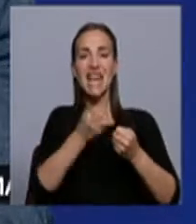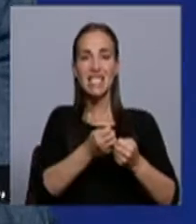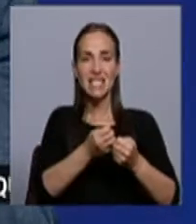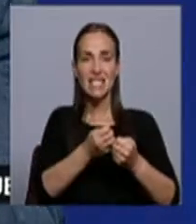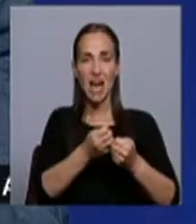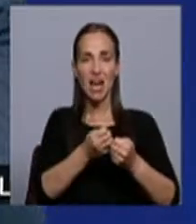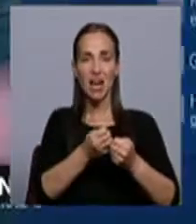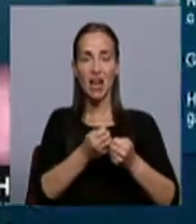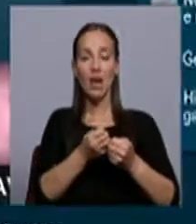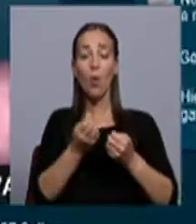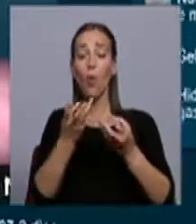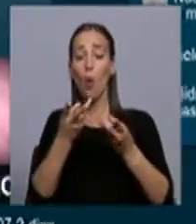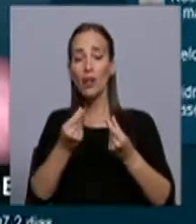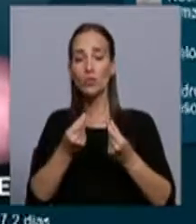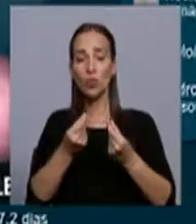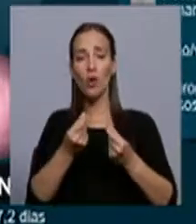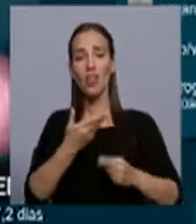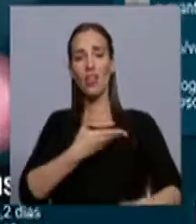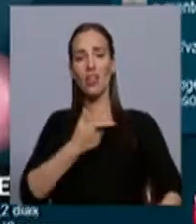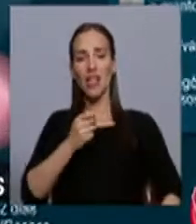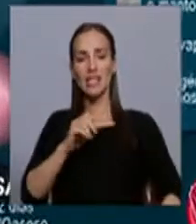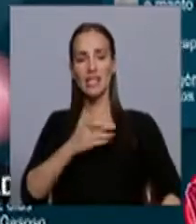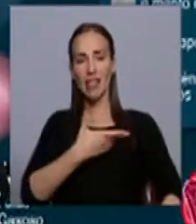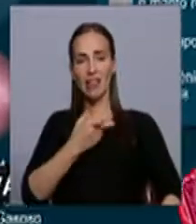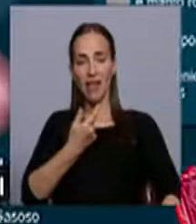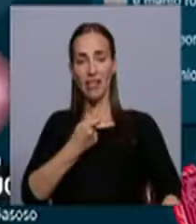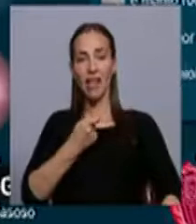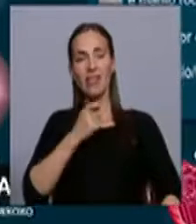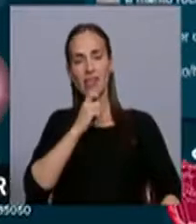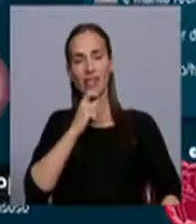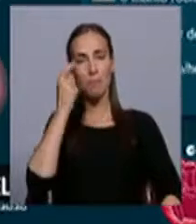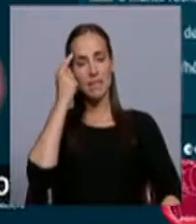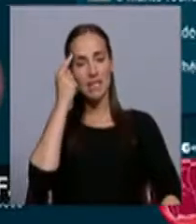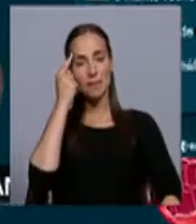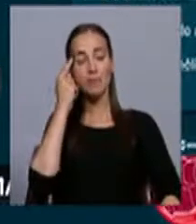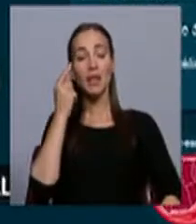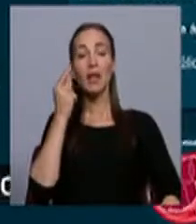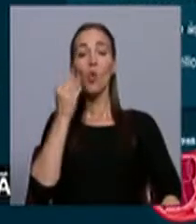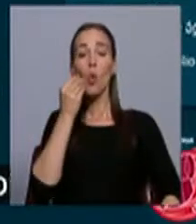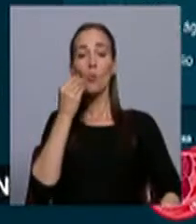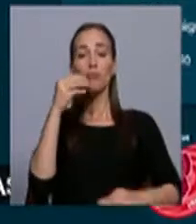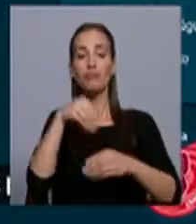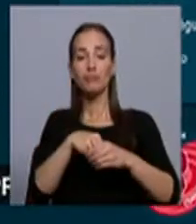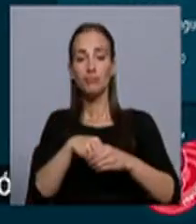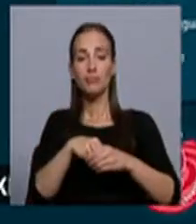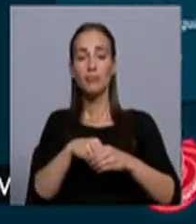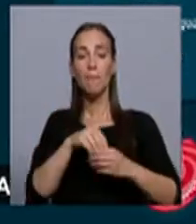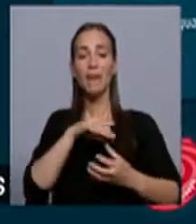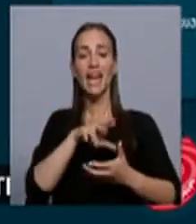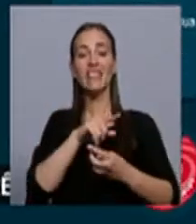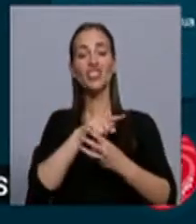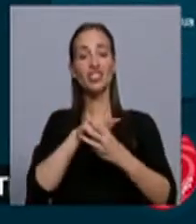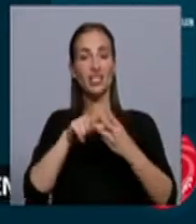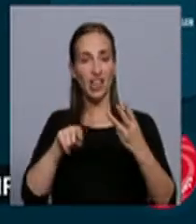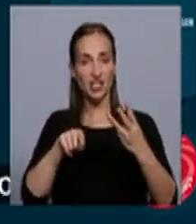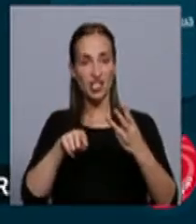o seu diâmetro. Tendo uma indicação da massa e do seu diâmetro, temos uma indicação da sua densidade. Tendo uma indicação da sua densidade, podemos especular